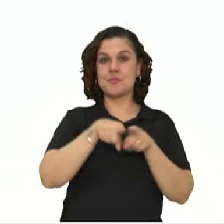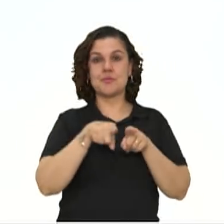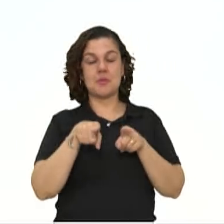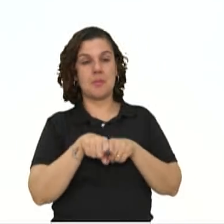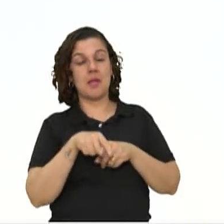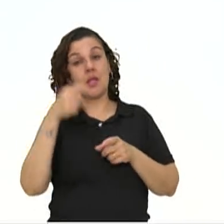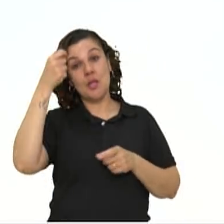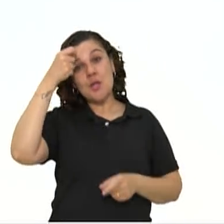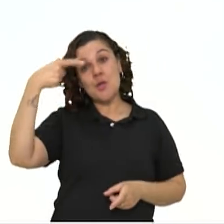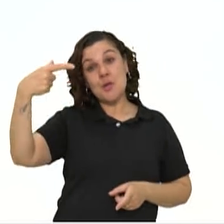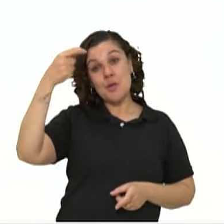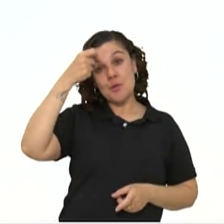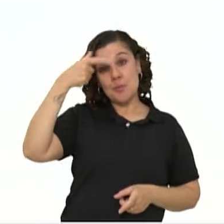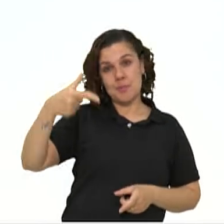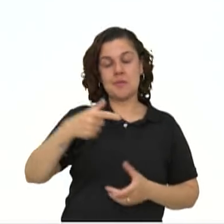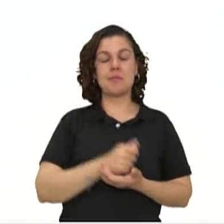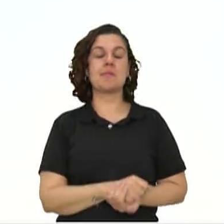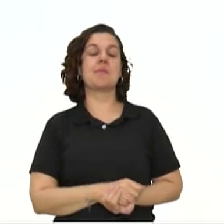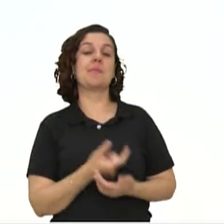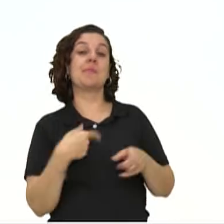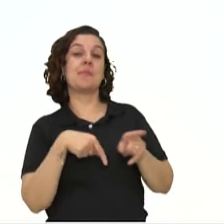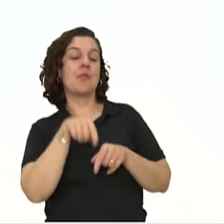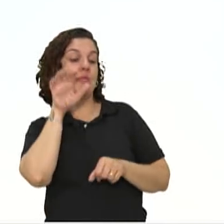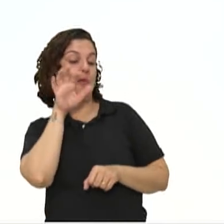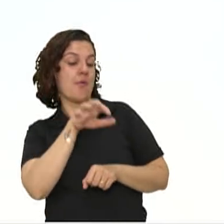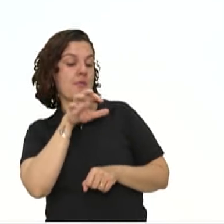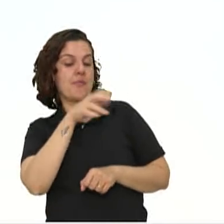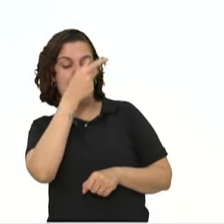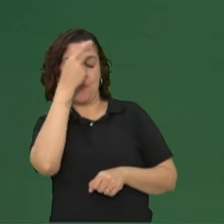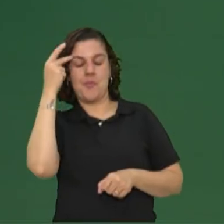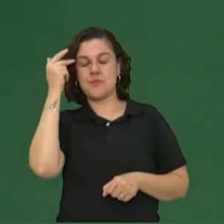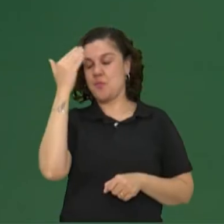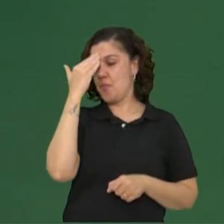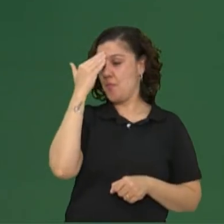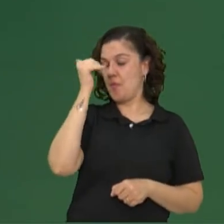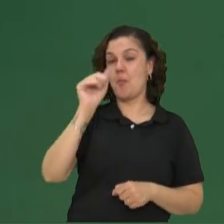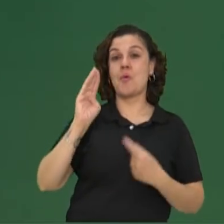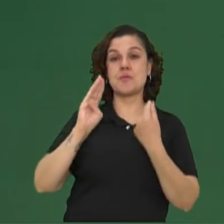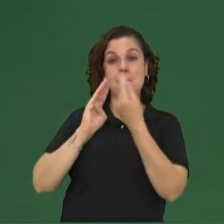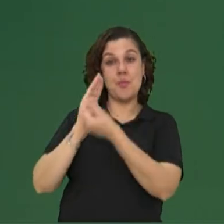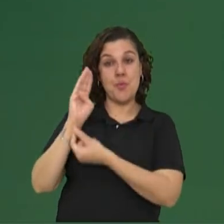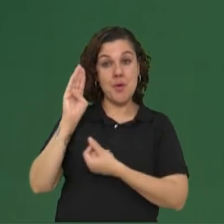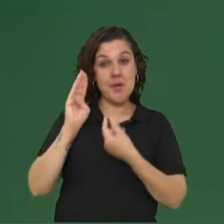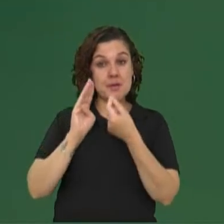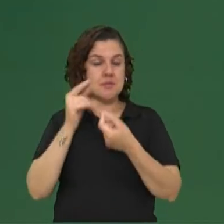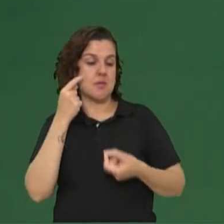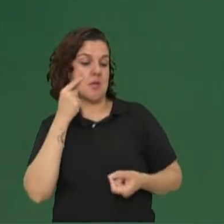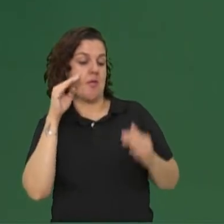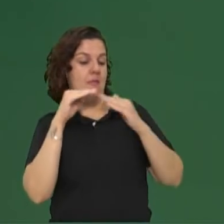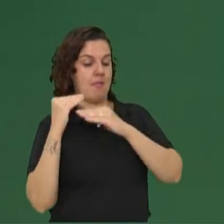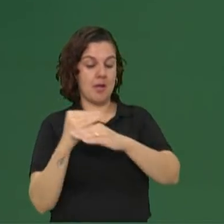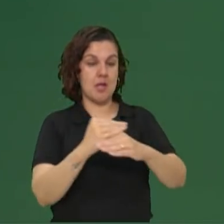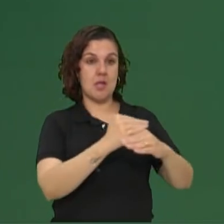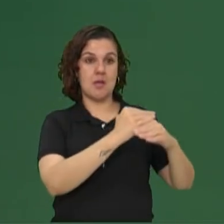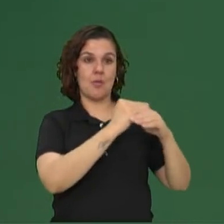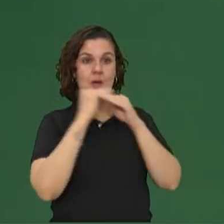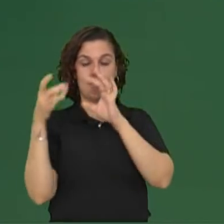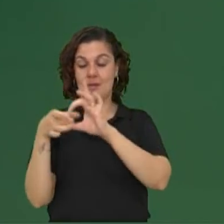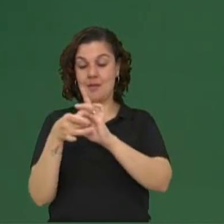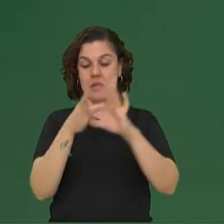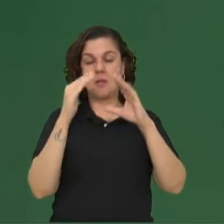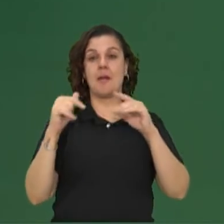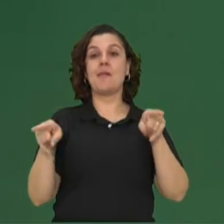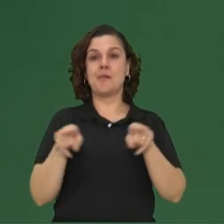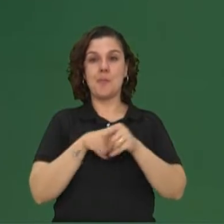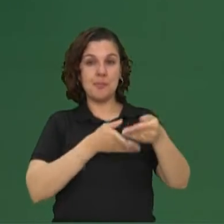chamado-se iluminismo. Teve influência de intelectuais da burguesia, que defendiam os princípios de igualdade, liberdade